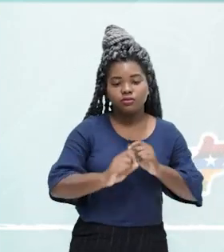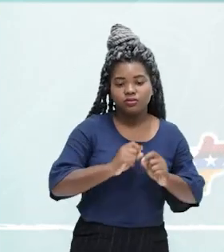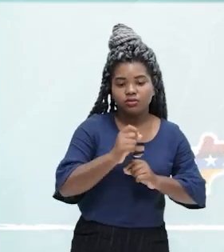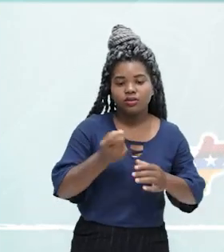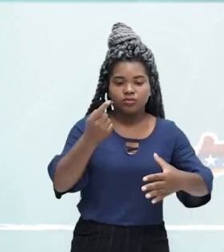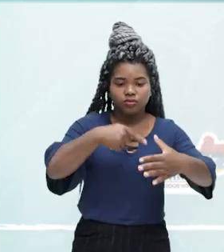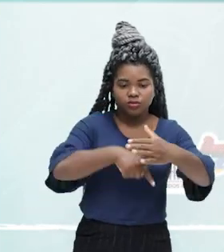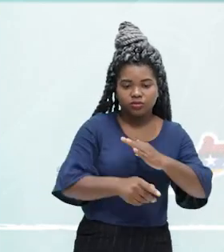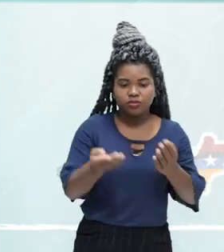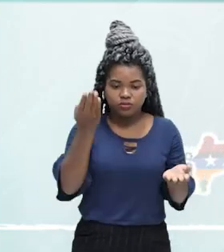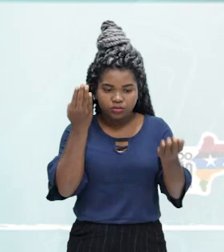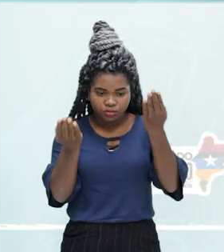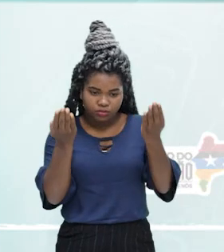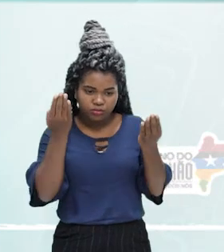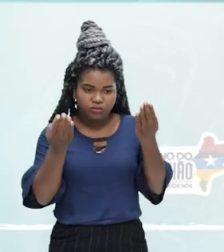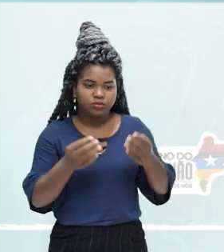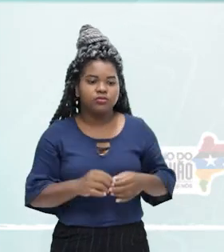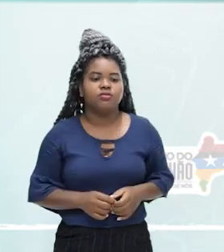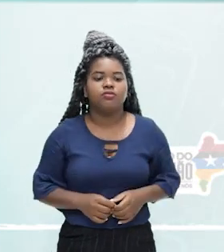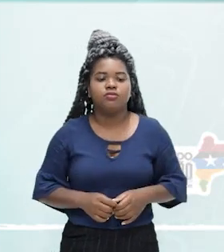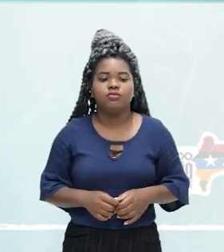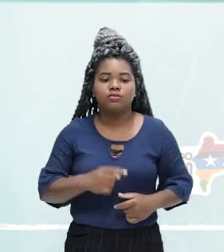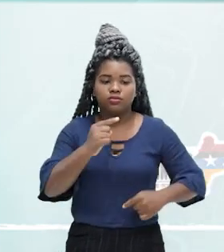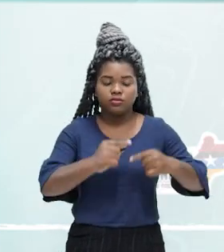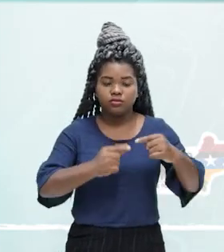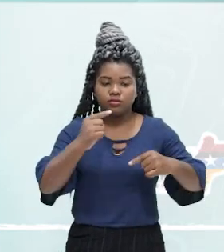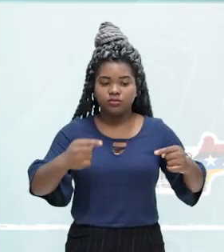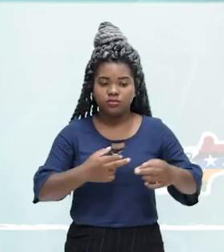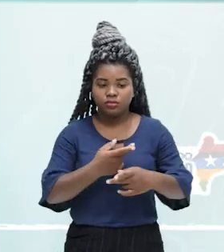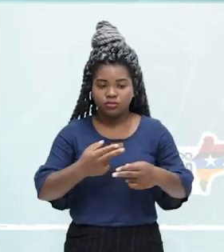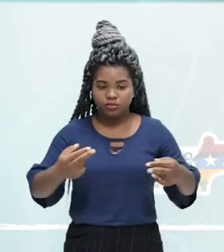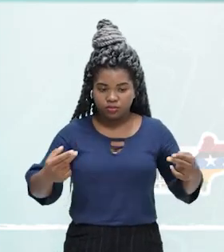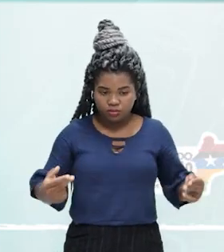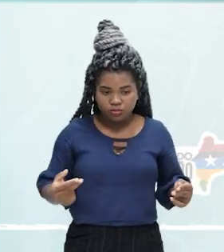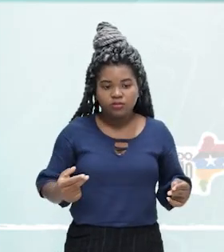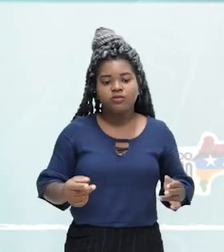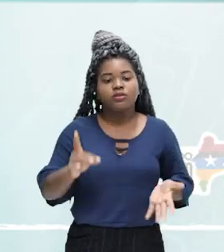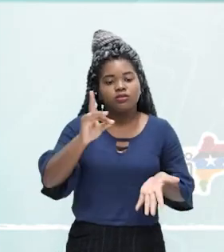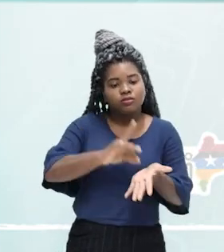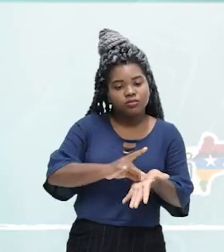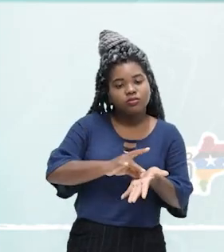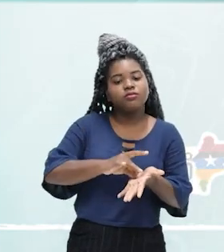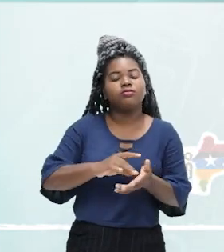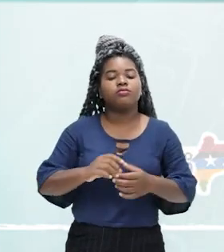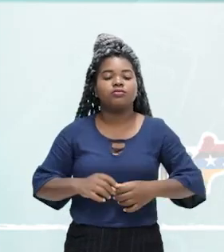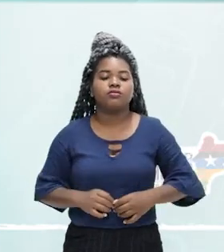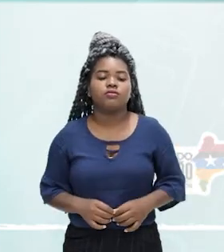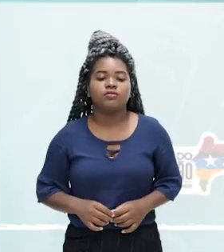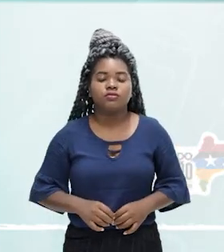e têm profundidade psicológica. Materialismo é a realidade material.